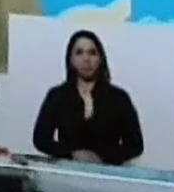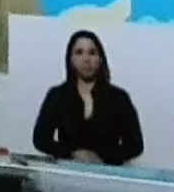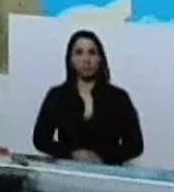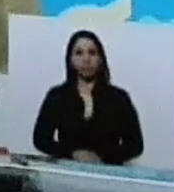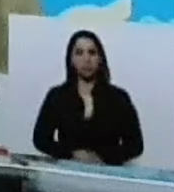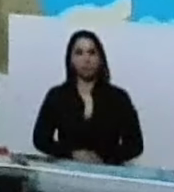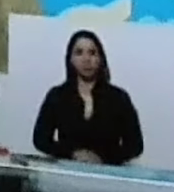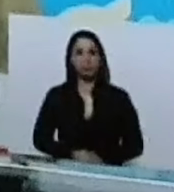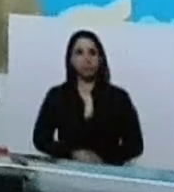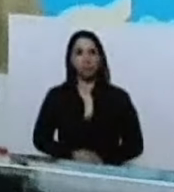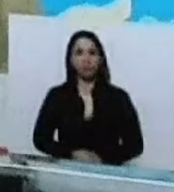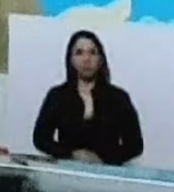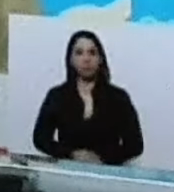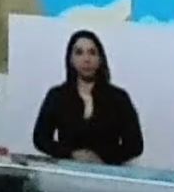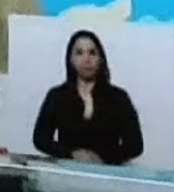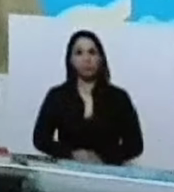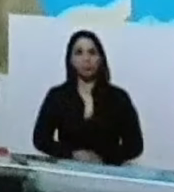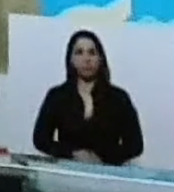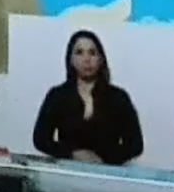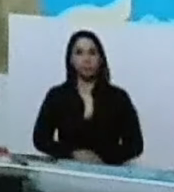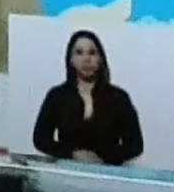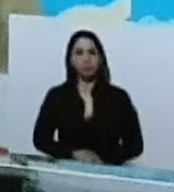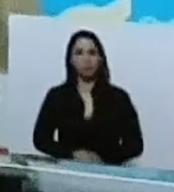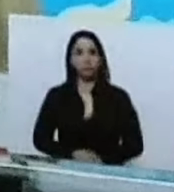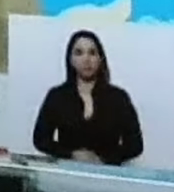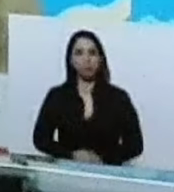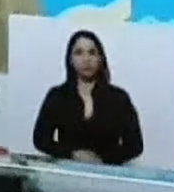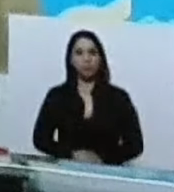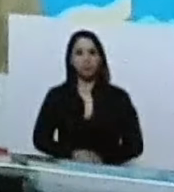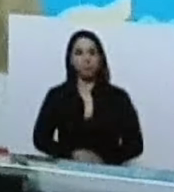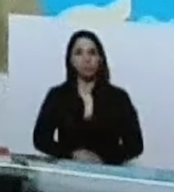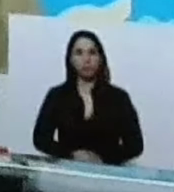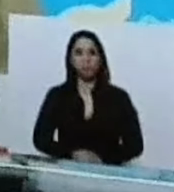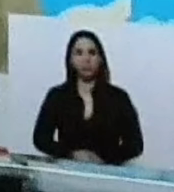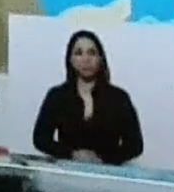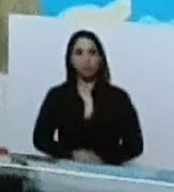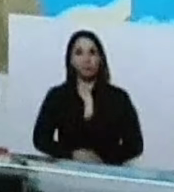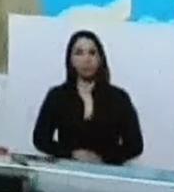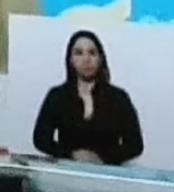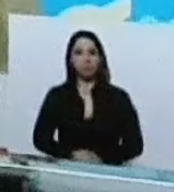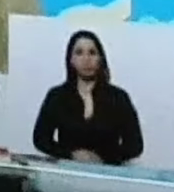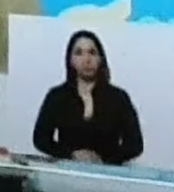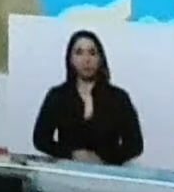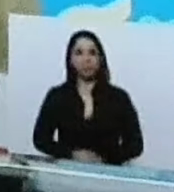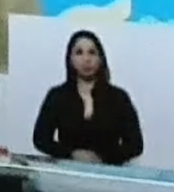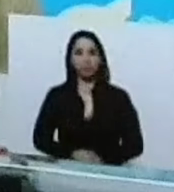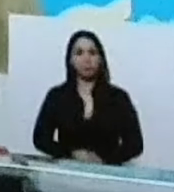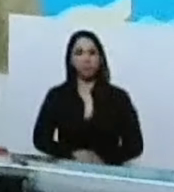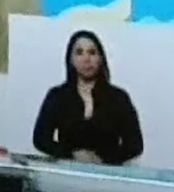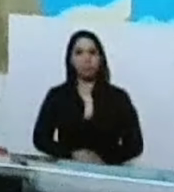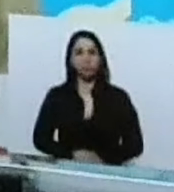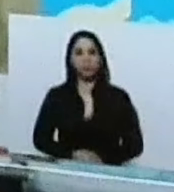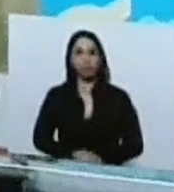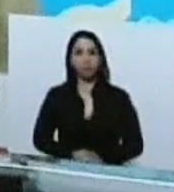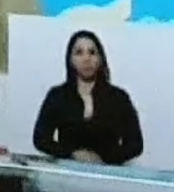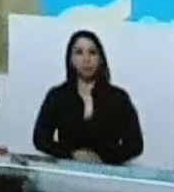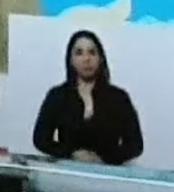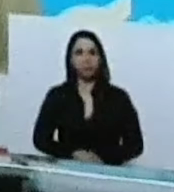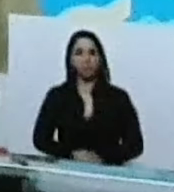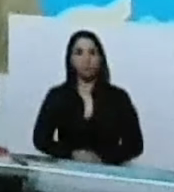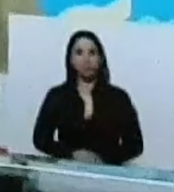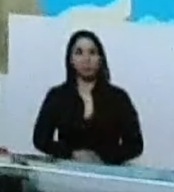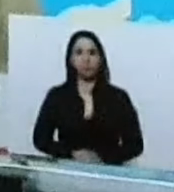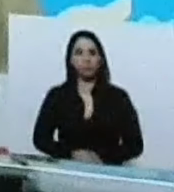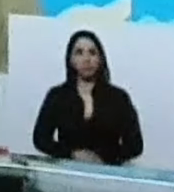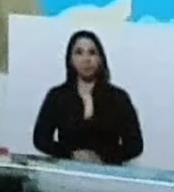chão, ainda mais estaria abaixo do chão. Mas não é bem assim como a gente vai ver aqui nessa